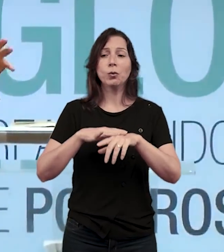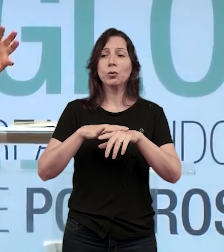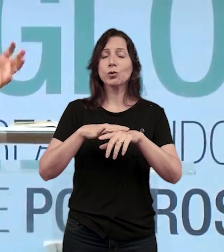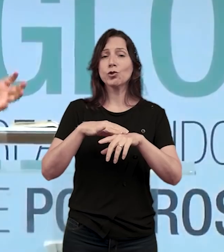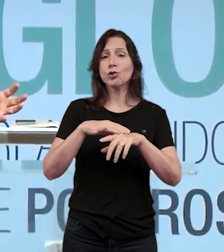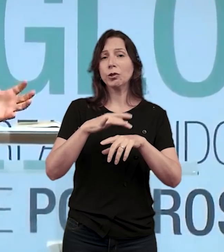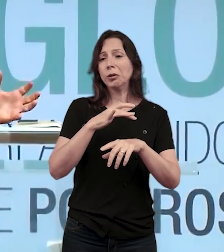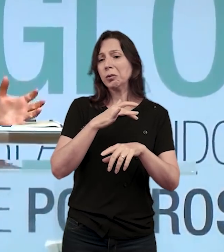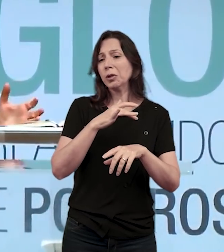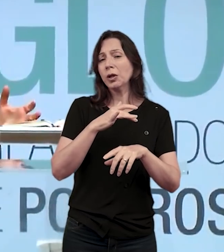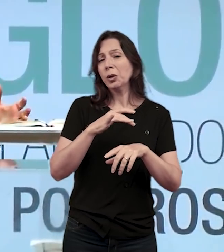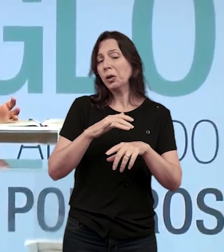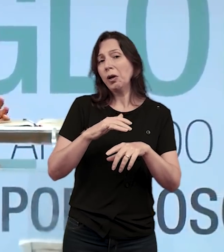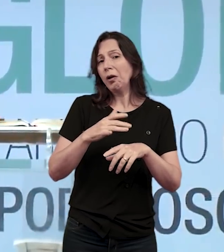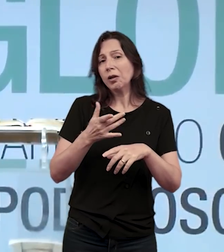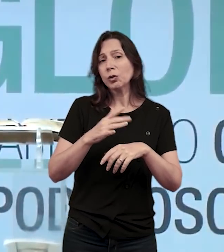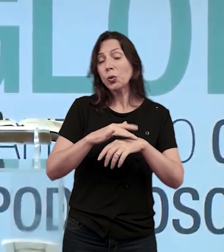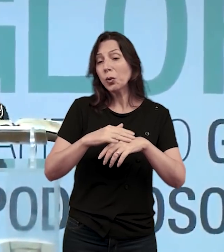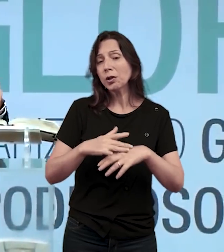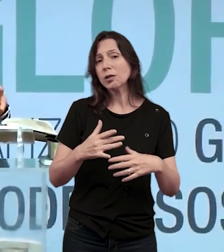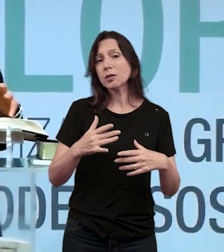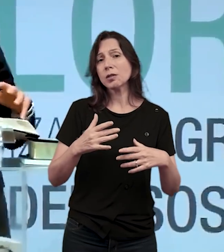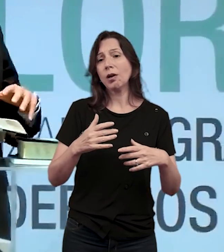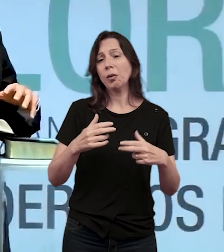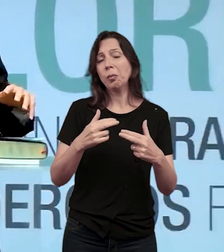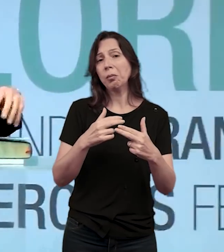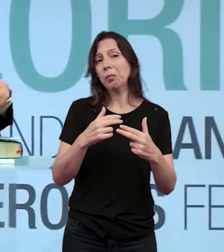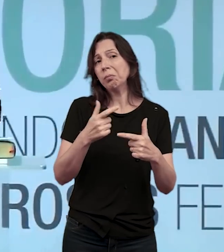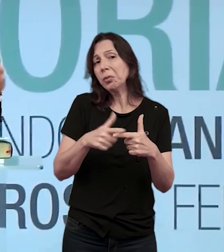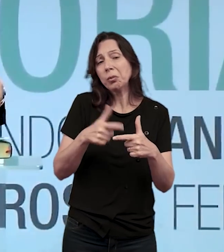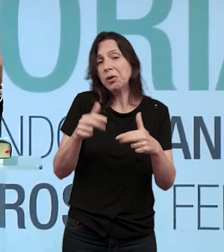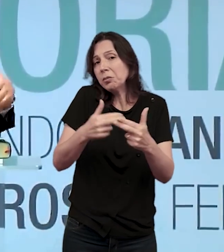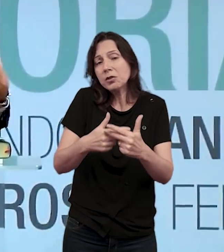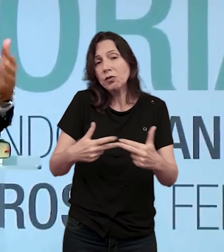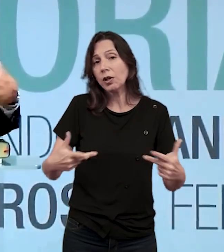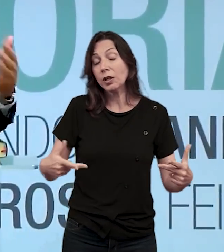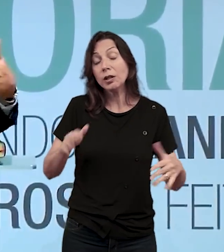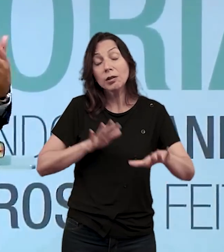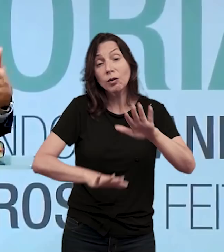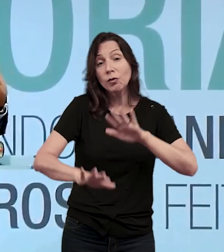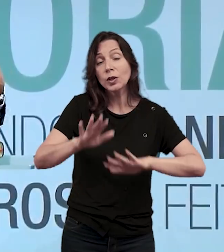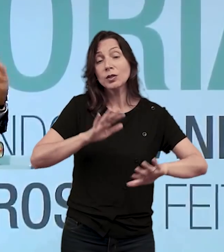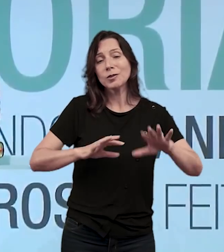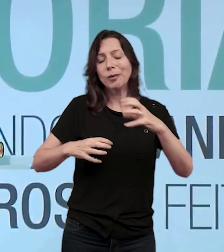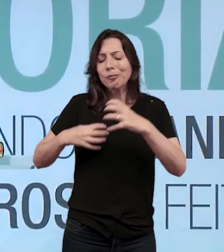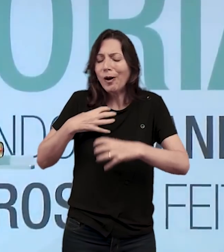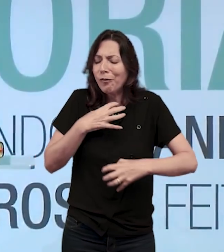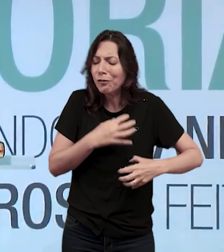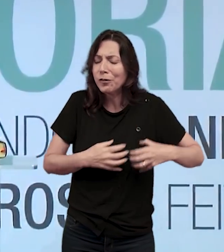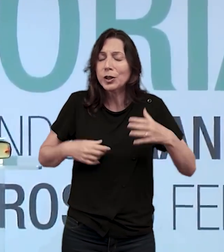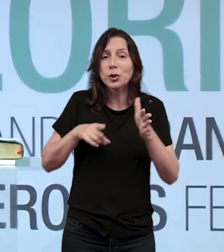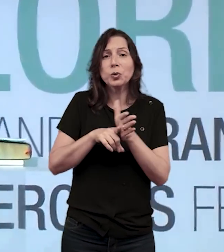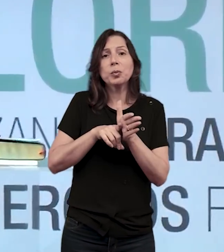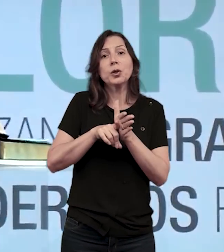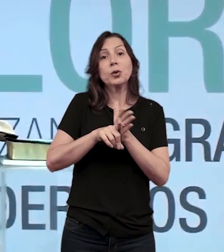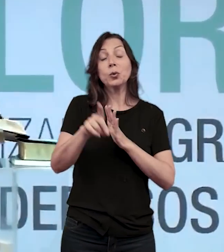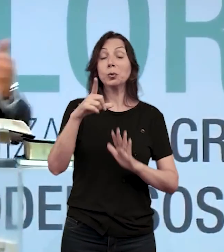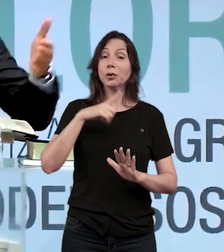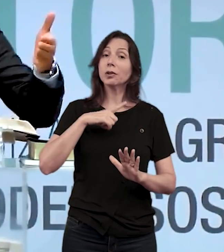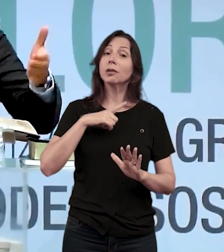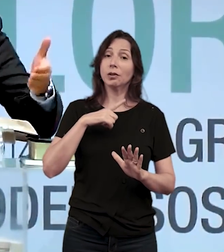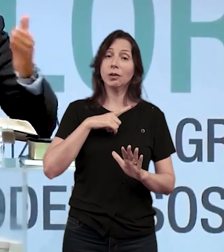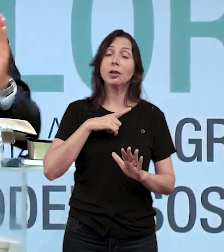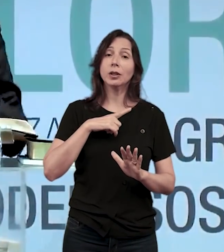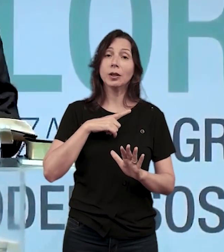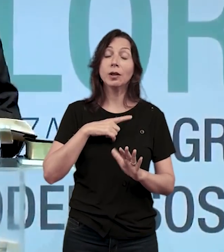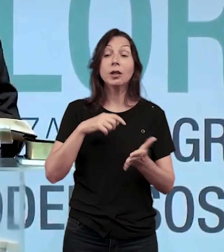crises diversas ordens, e talvez você esteja com o coração aflito, perturbado, com perguntas, com muitos questionamentos,